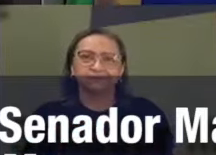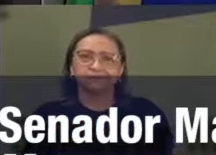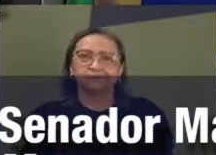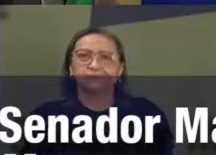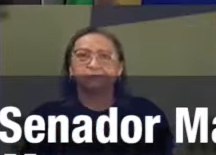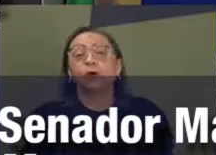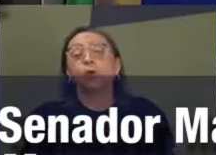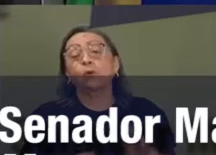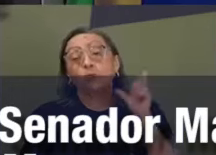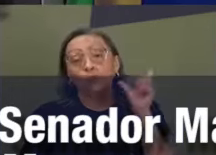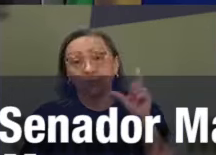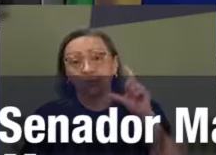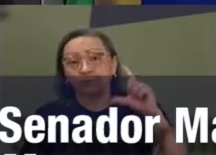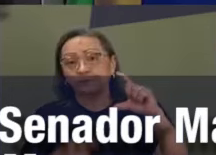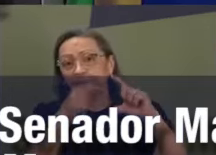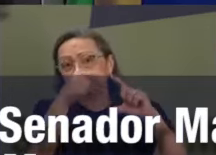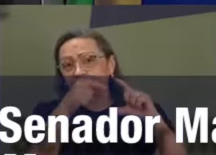Também sou,